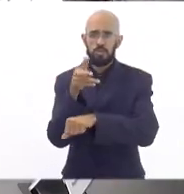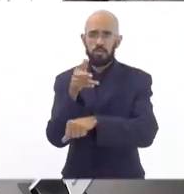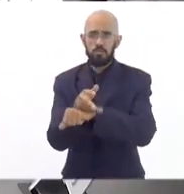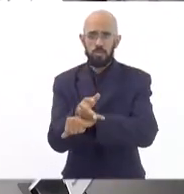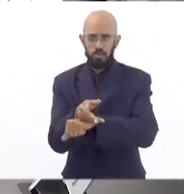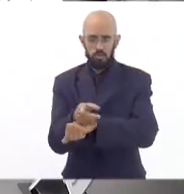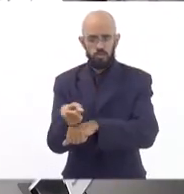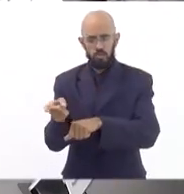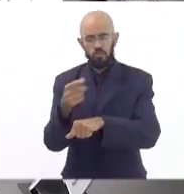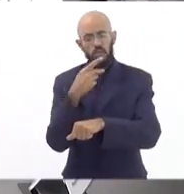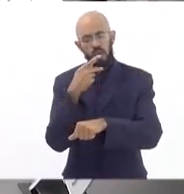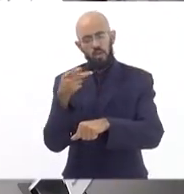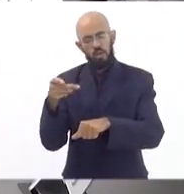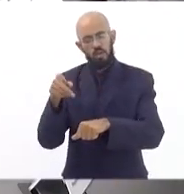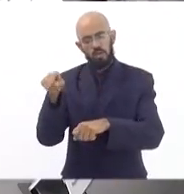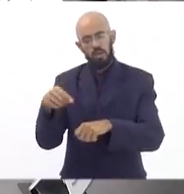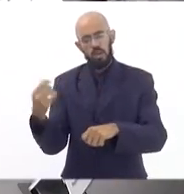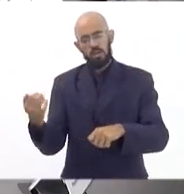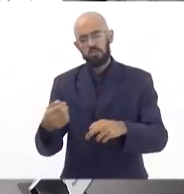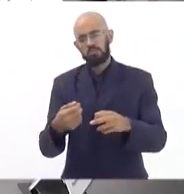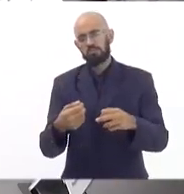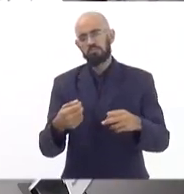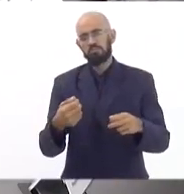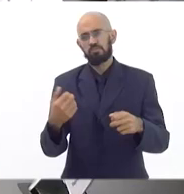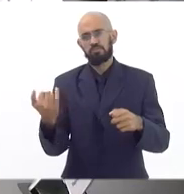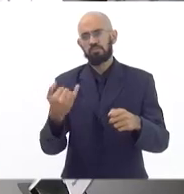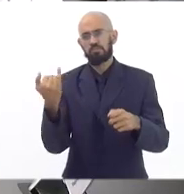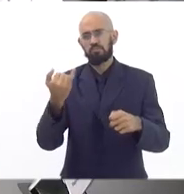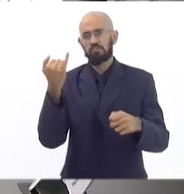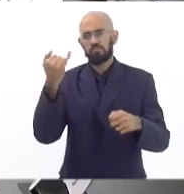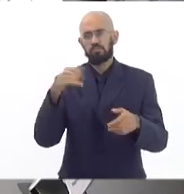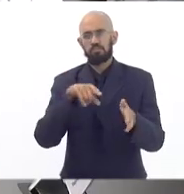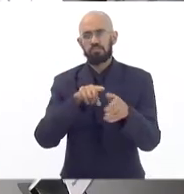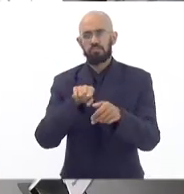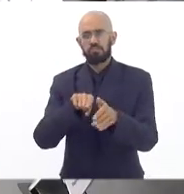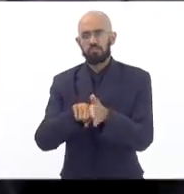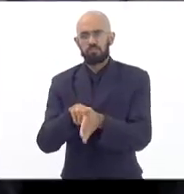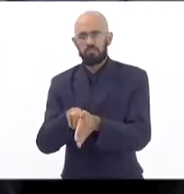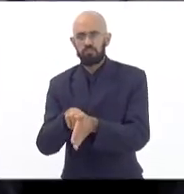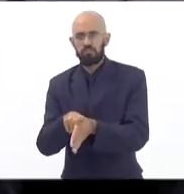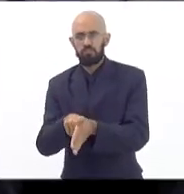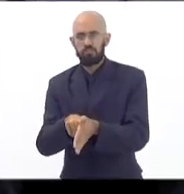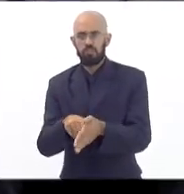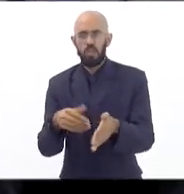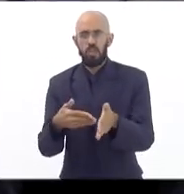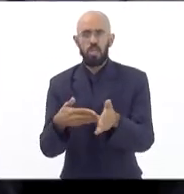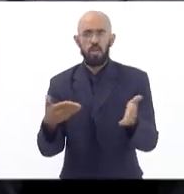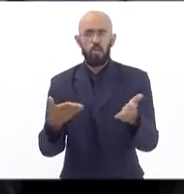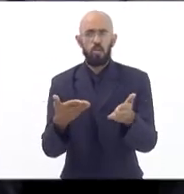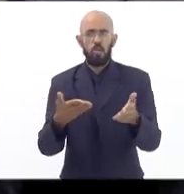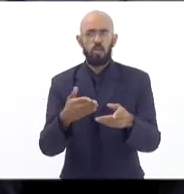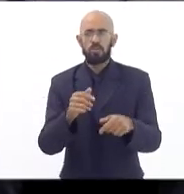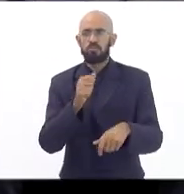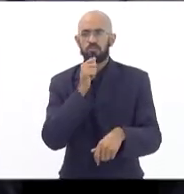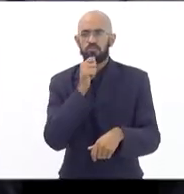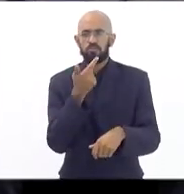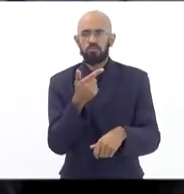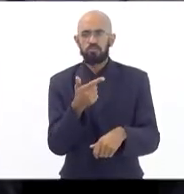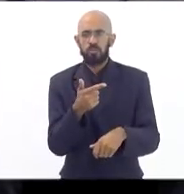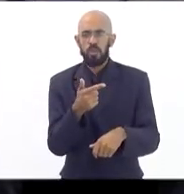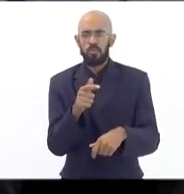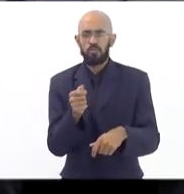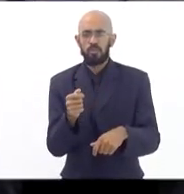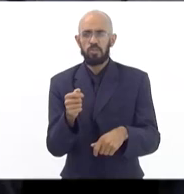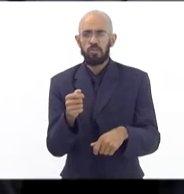Senhor mencionou aqui seria o ponto de partida né de uma investigação é até o momento a gente não teve né e um